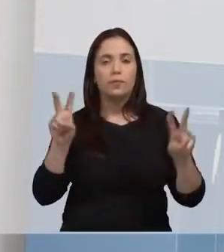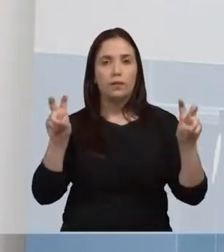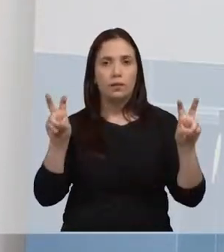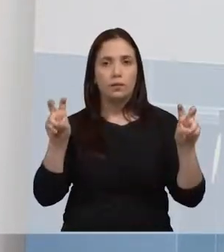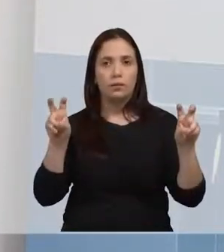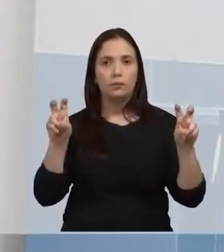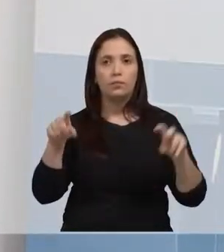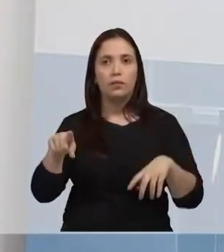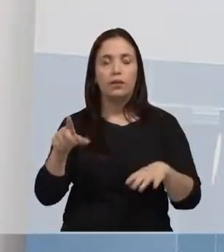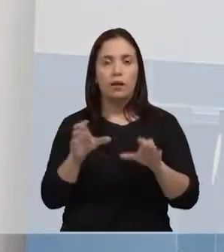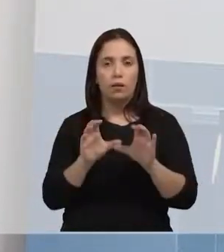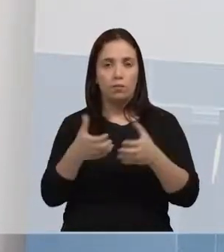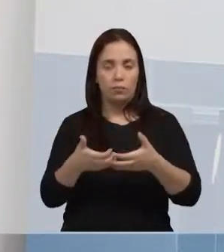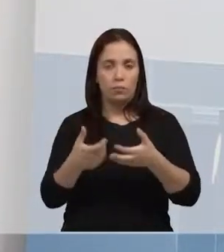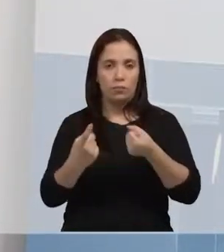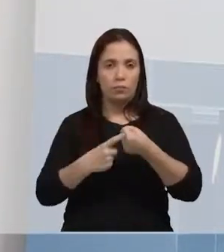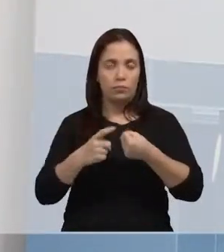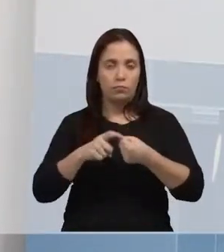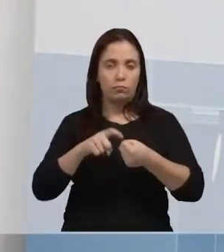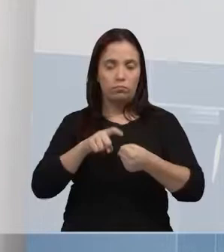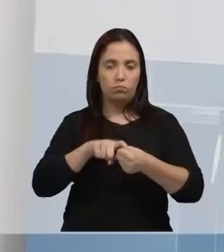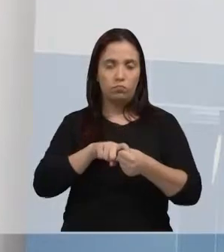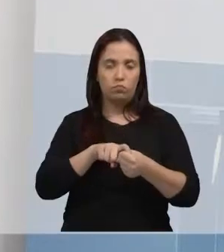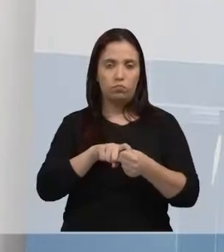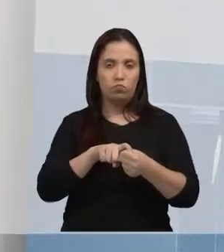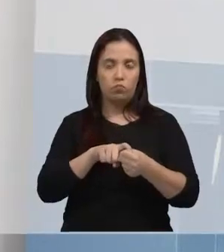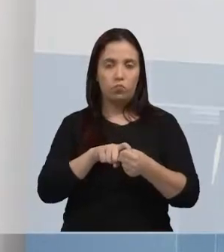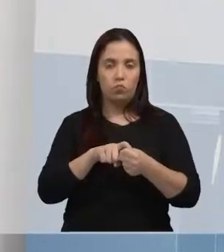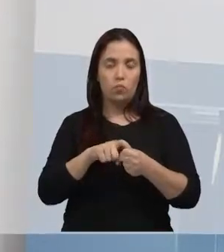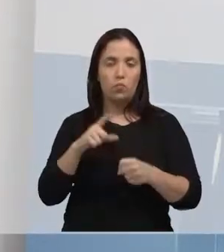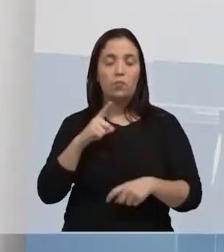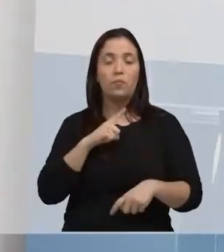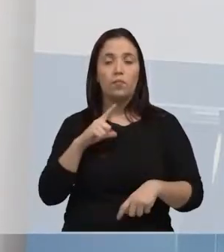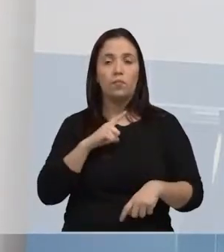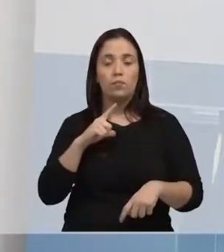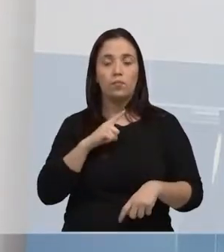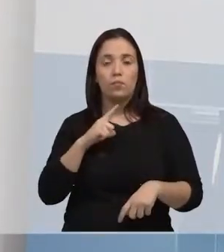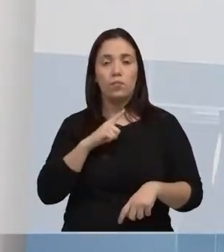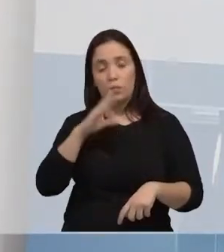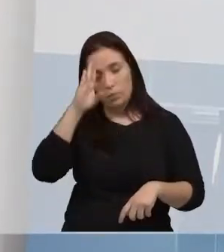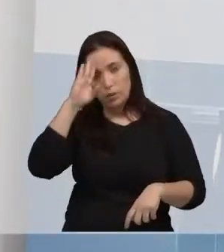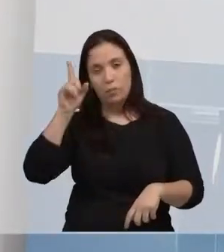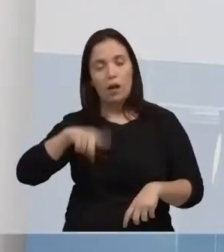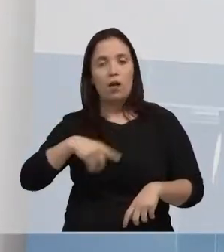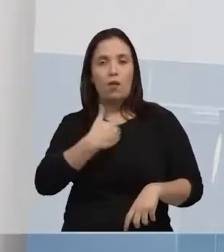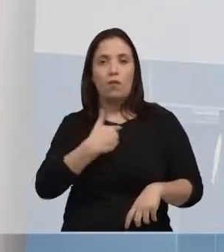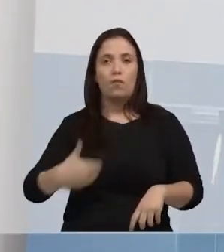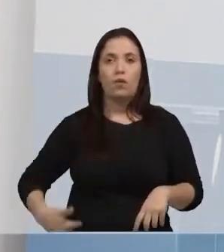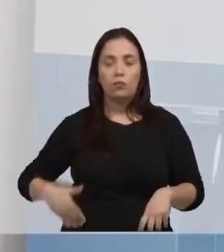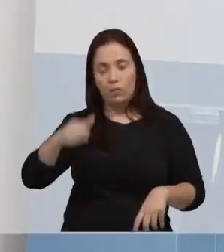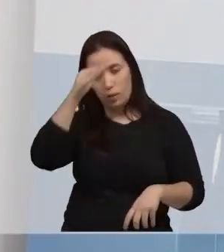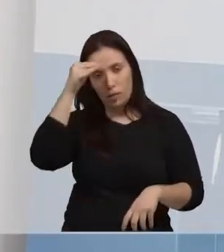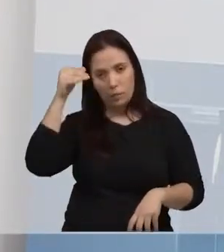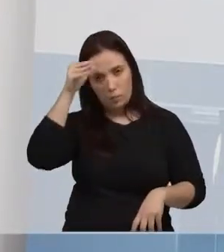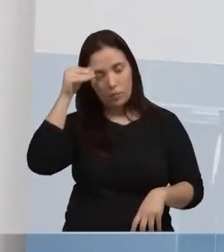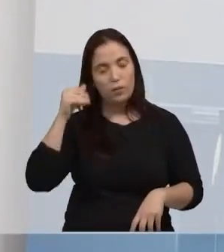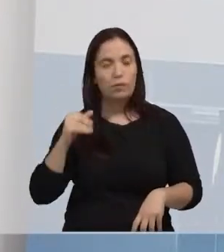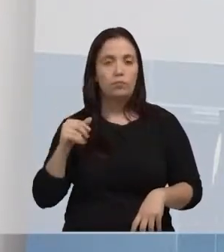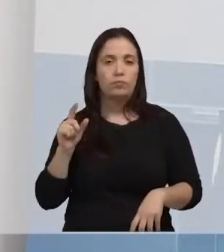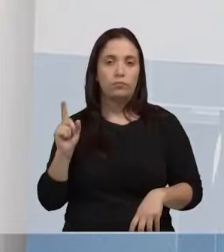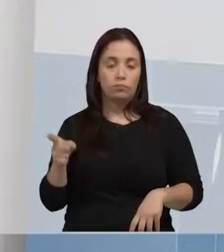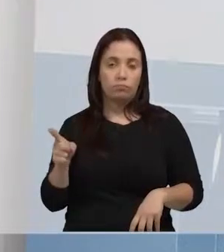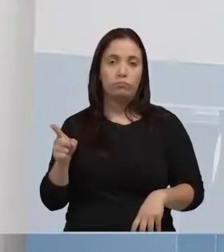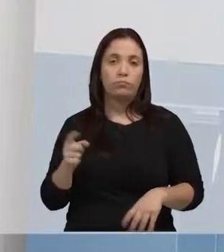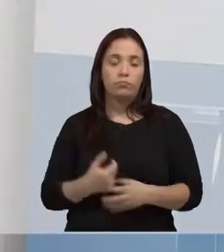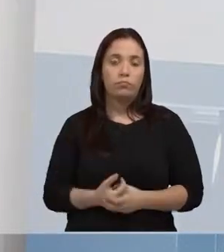dessa chapa que está sendo formada agora são feitos exclusivamente pelo governador Camilo Santana. Ou